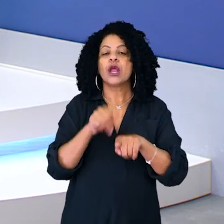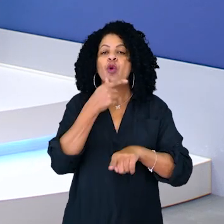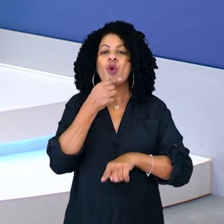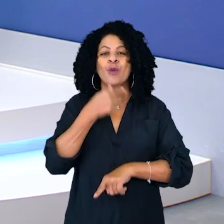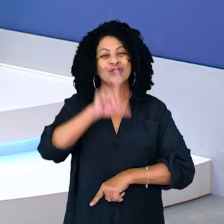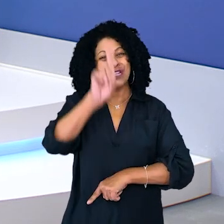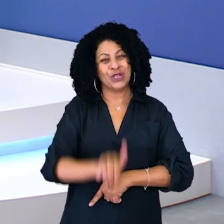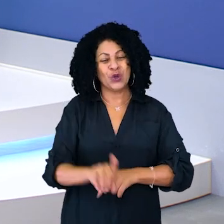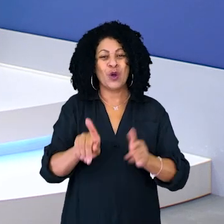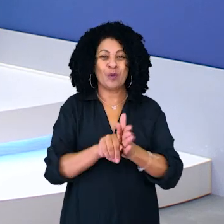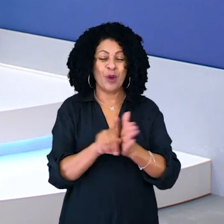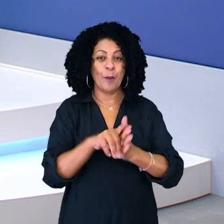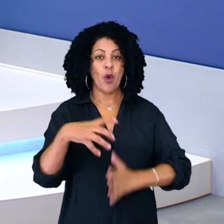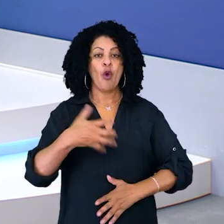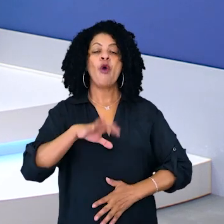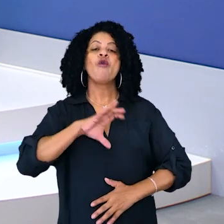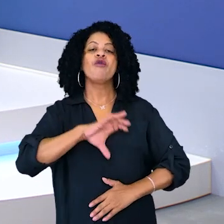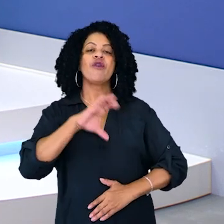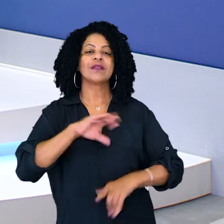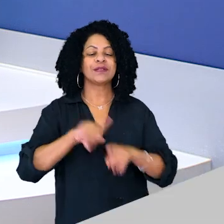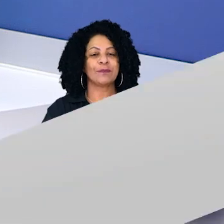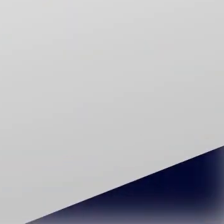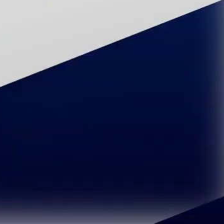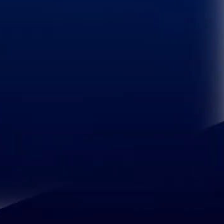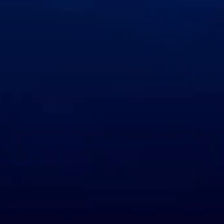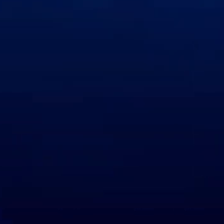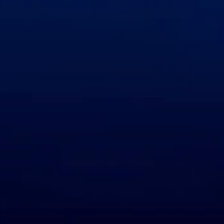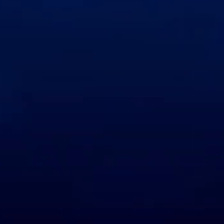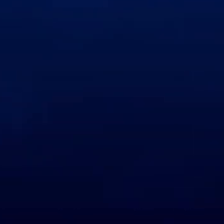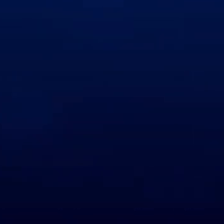financeiro do Vasco não consegue benefício da justiça gratuita.